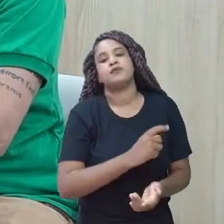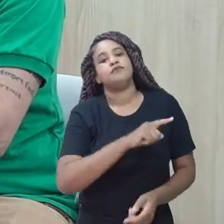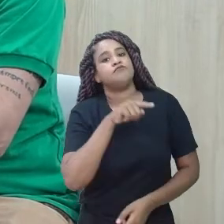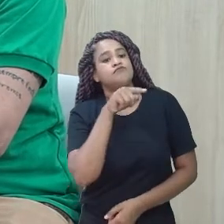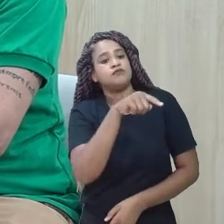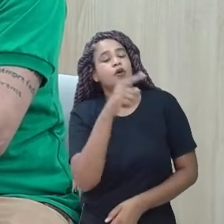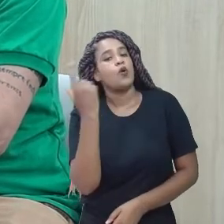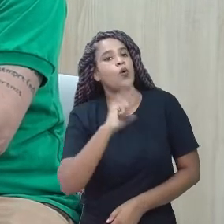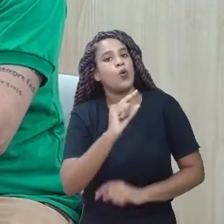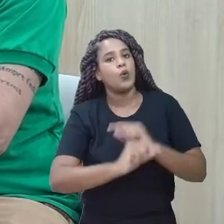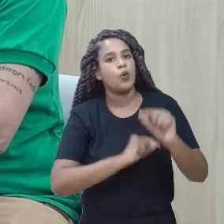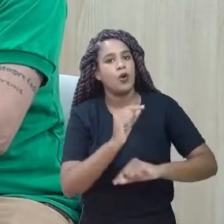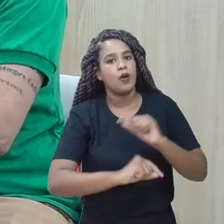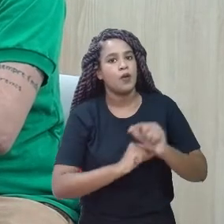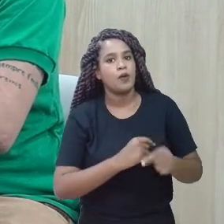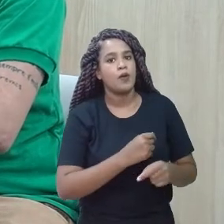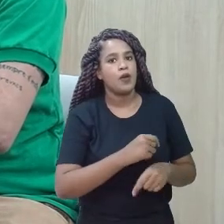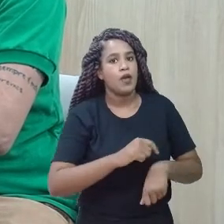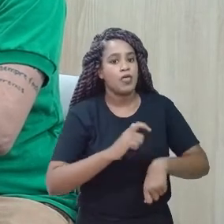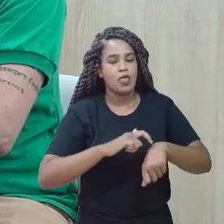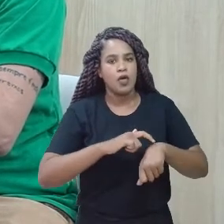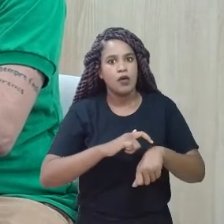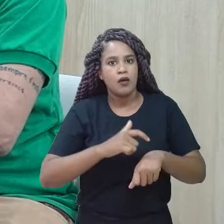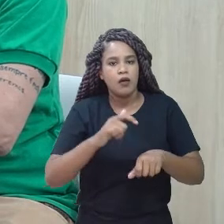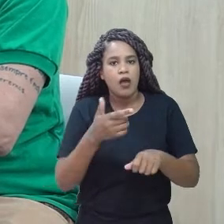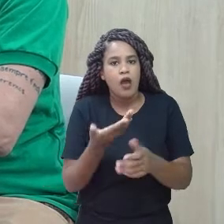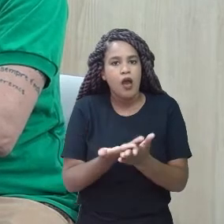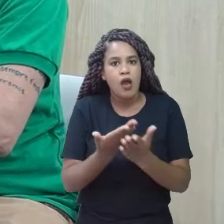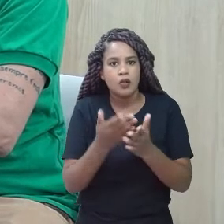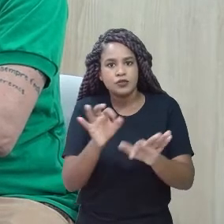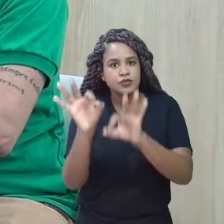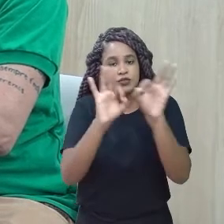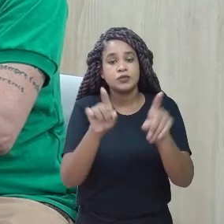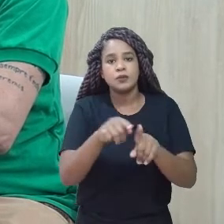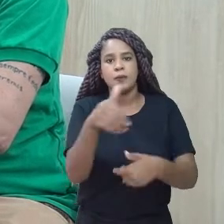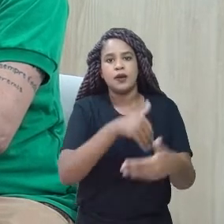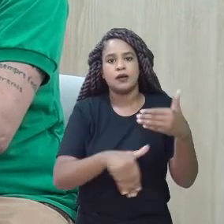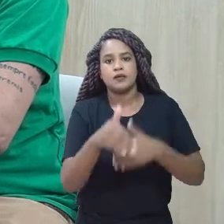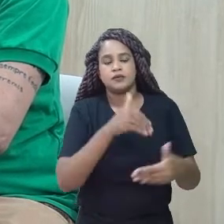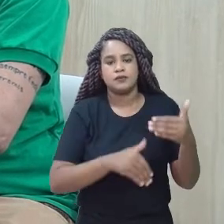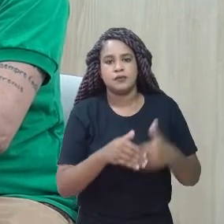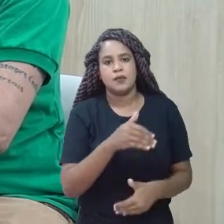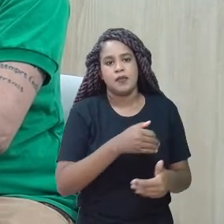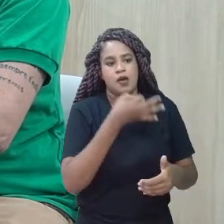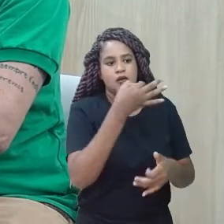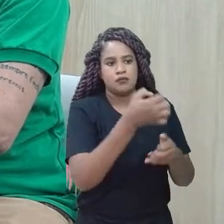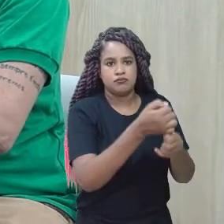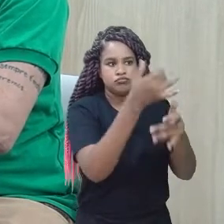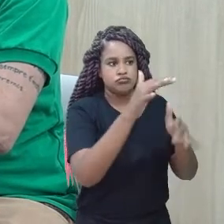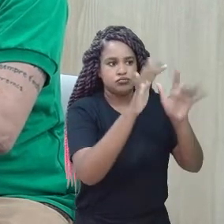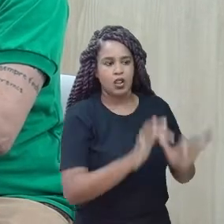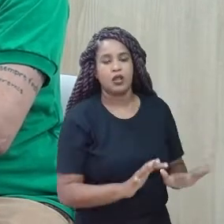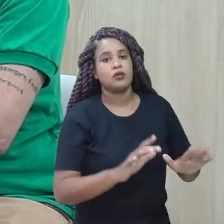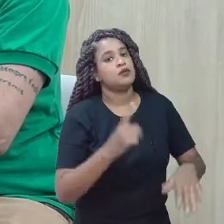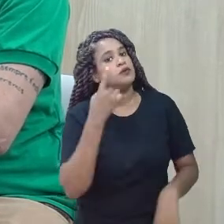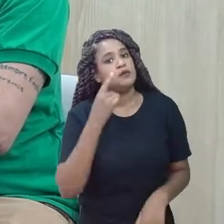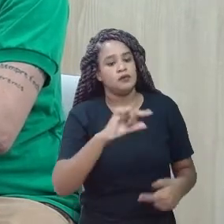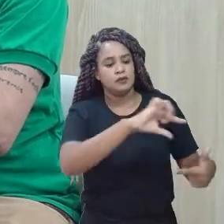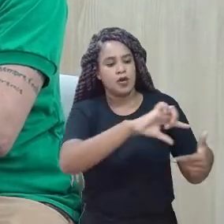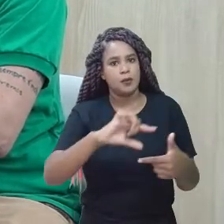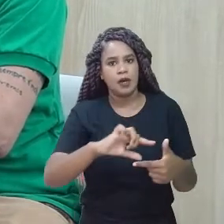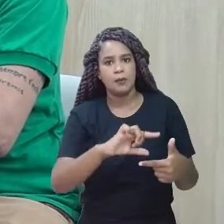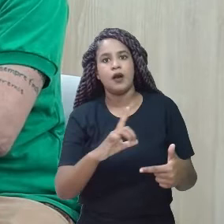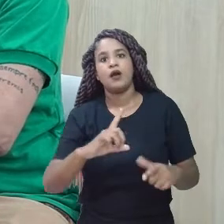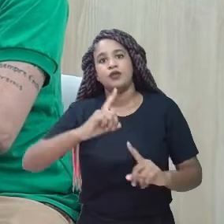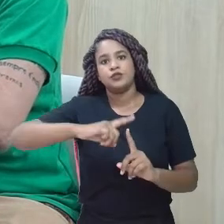pode ter acesso à aula ao vivo e ainda participar aqui pelo chat, tá certo? O QR Code que está aí na tela são para os dois sistemas,